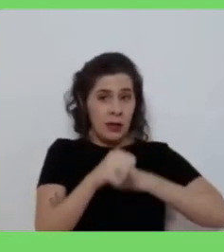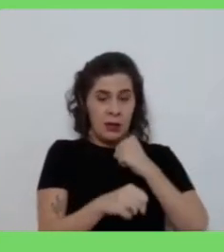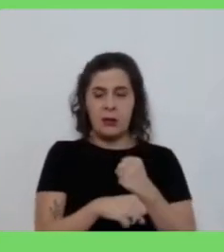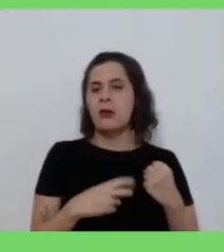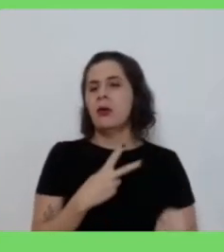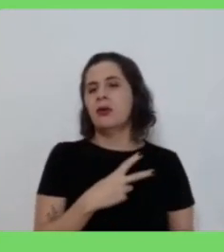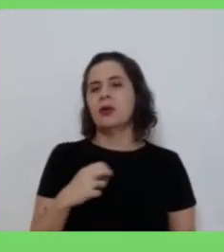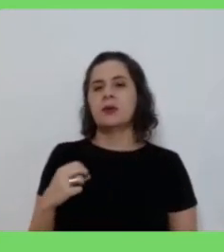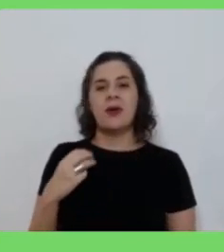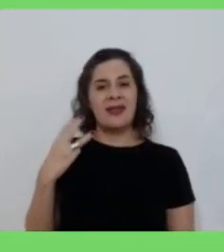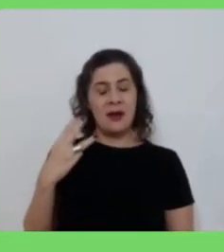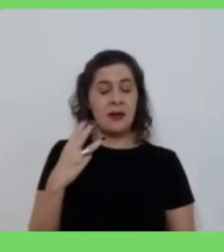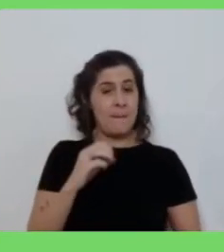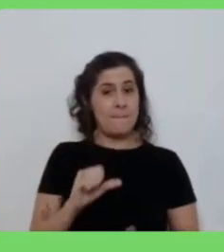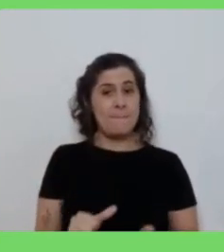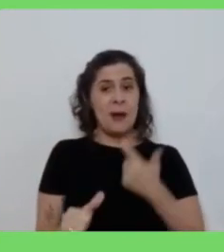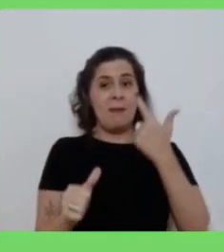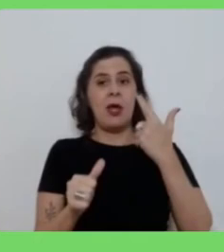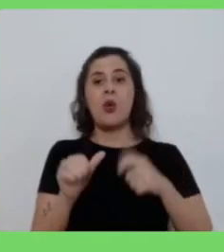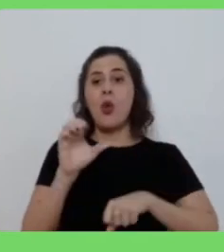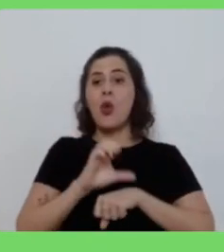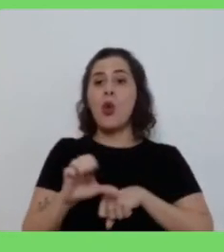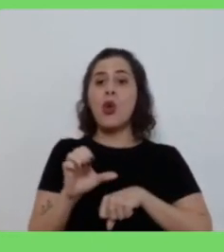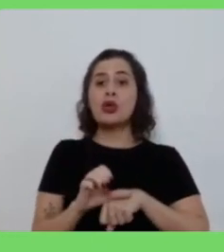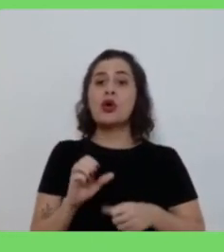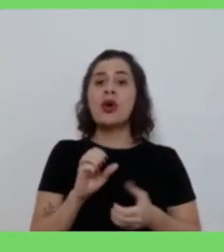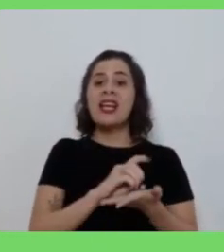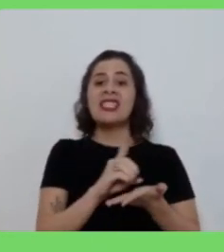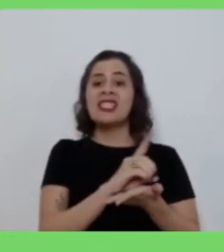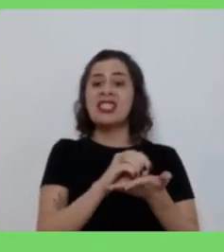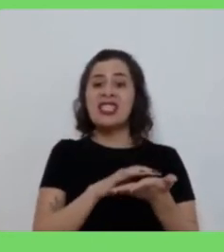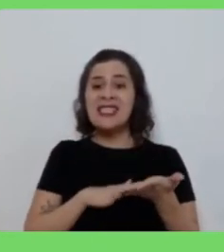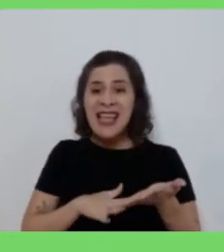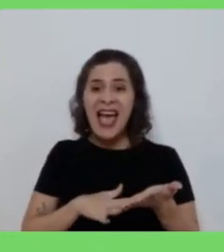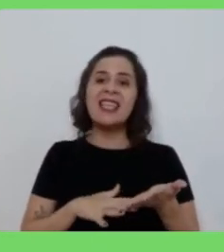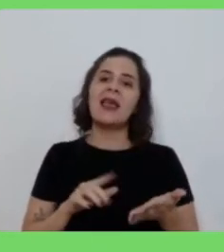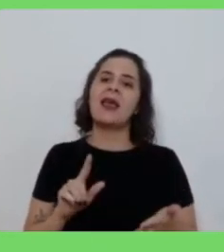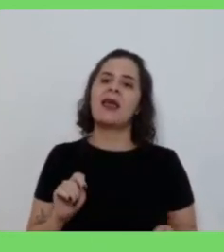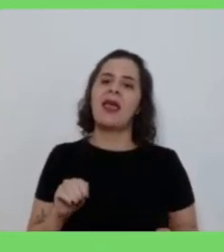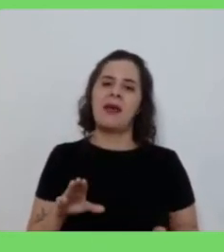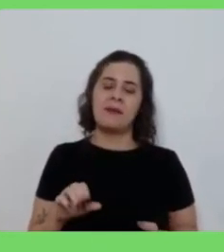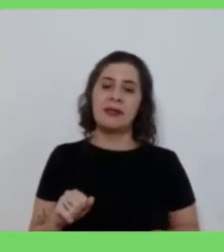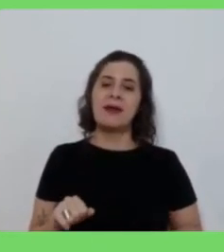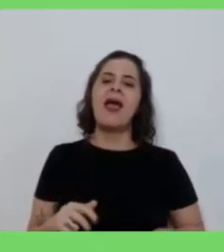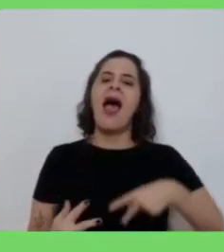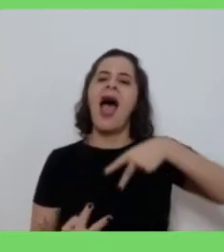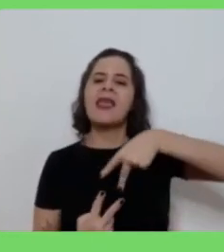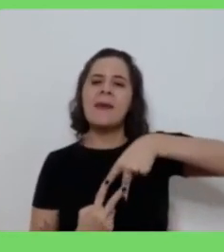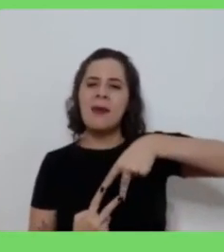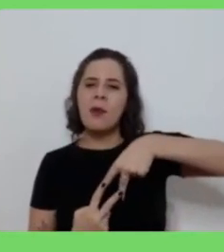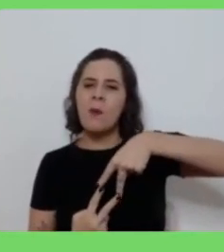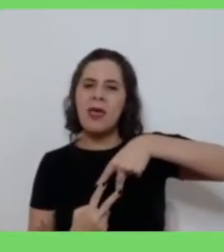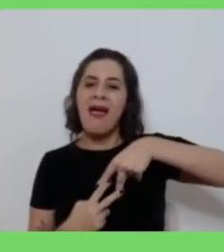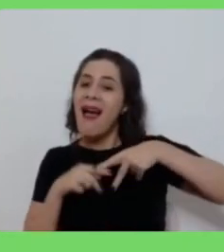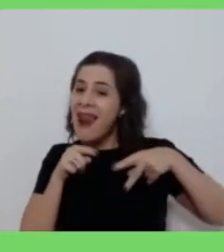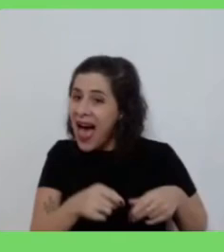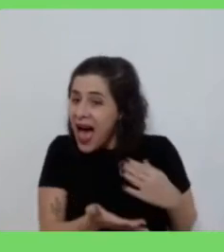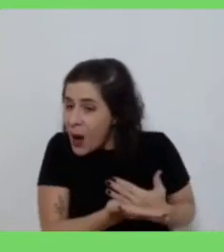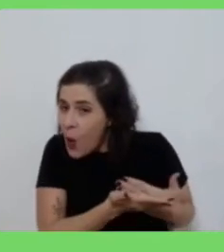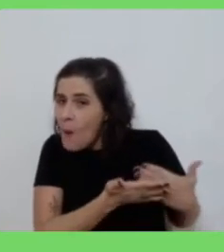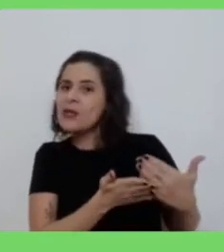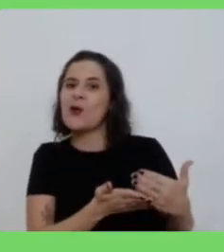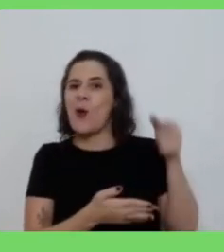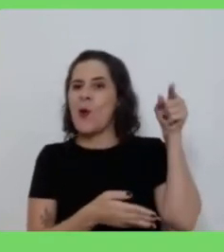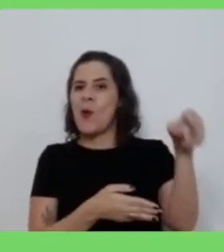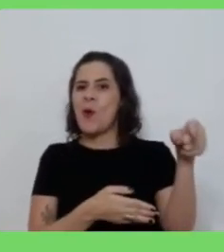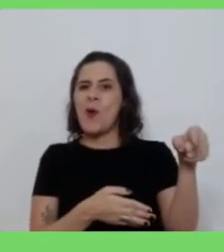curso de design de games na embi Morumbi né éca você que tá dentro do universo acadêmico é ali mais ou menos que começa né Porque até então não existia